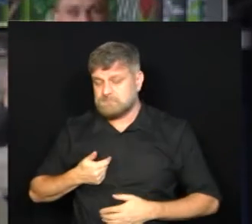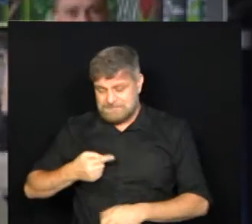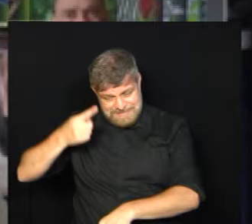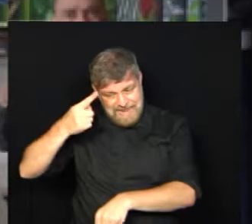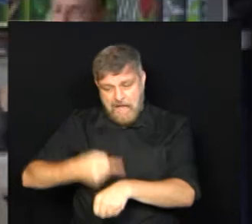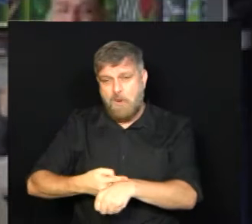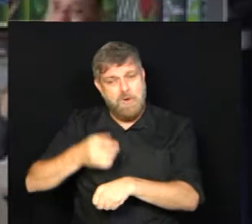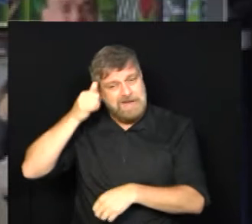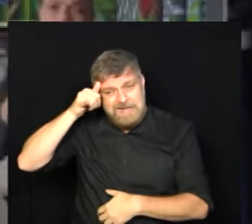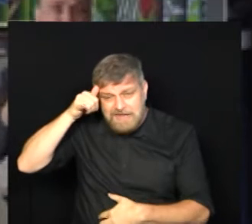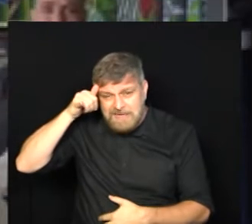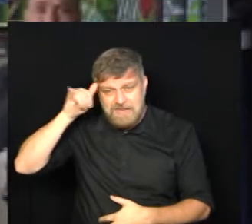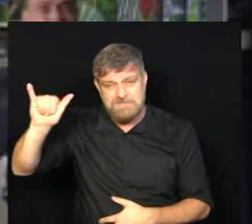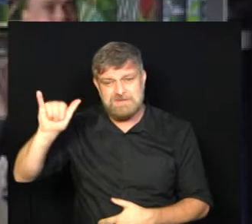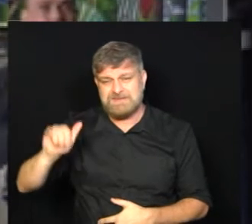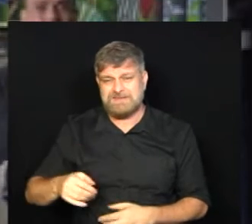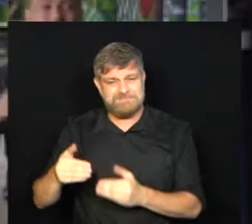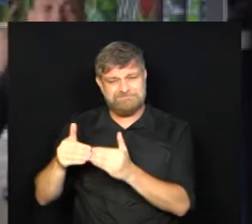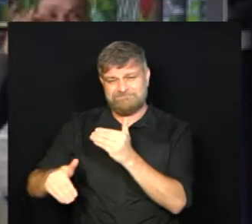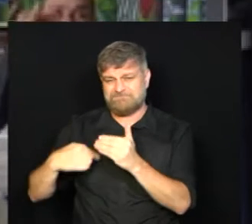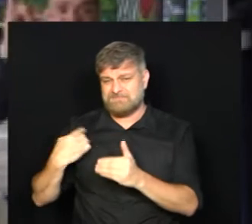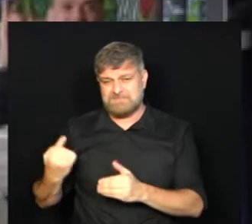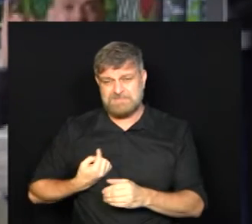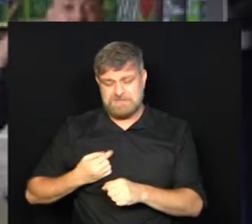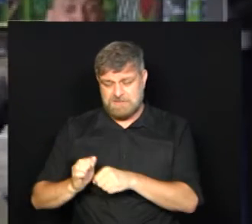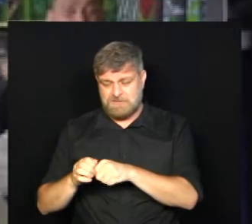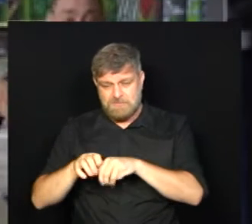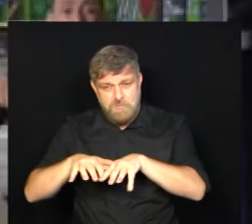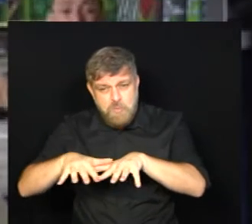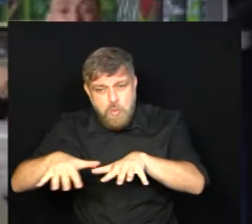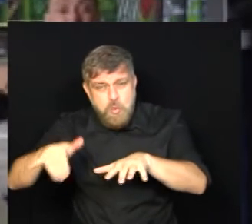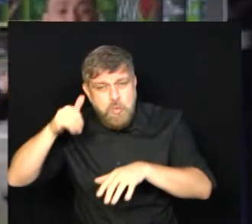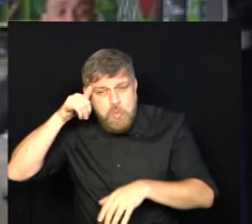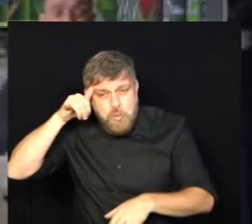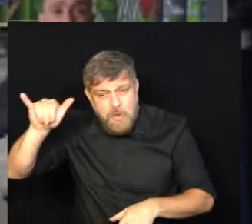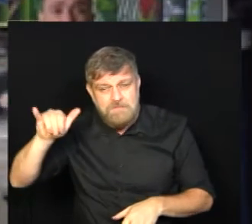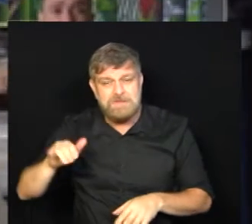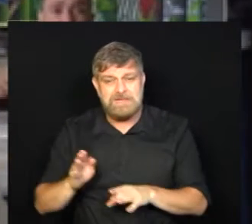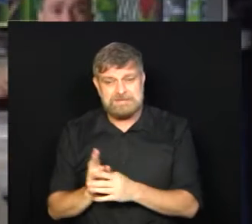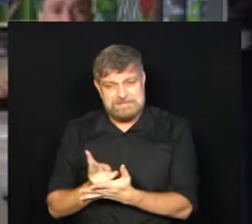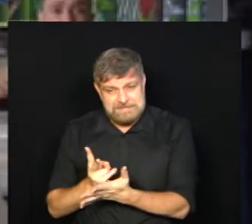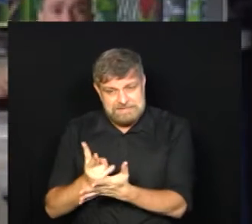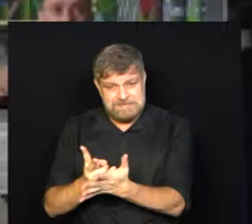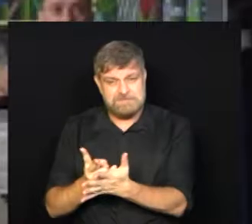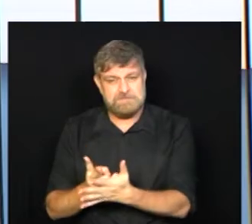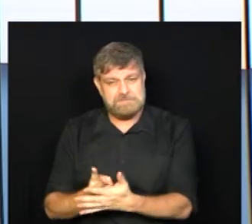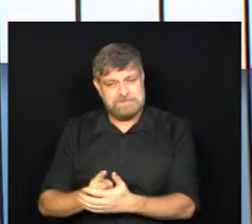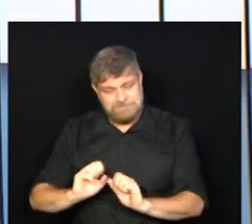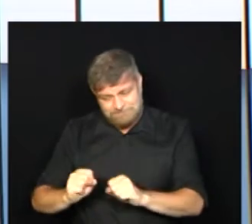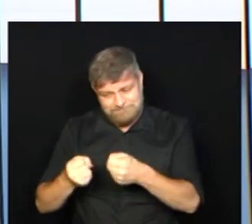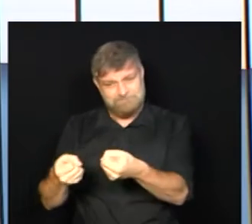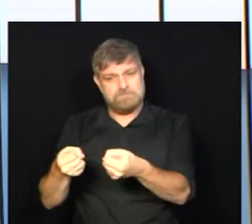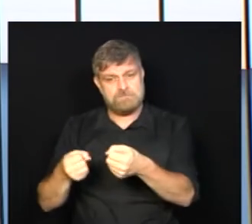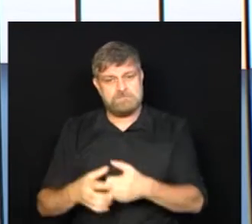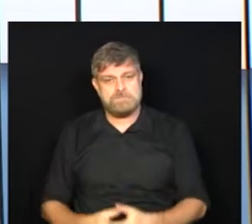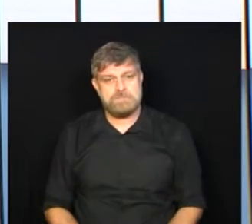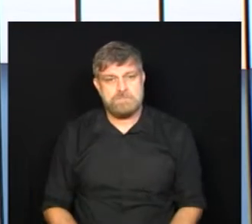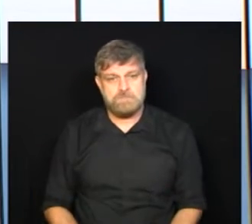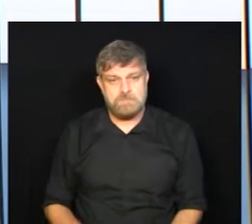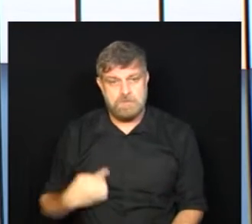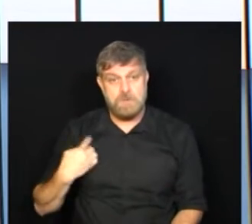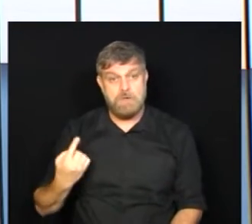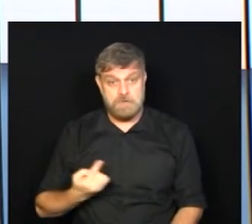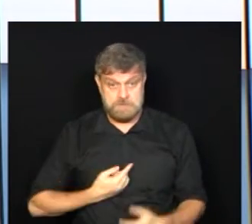devemos evitar aumentar a transmissão do vírus sempre que possível. Como a gente